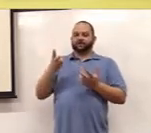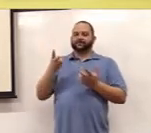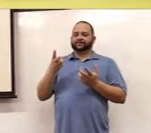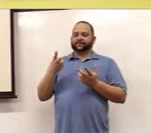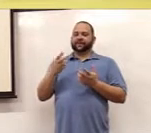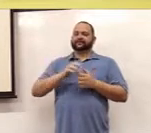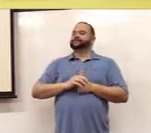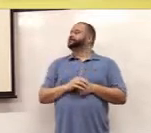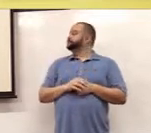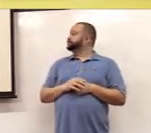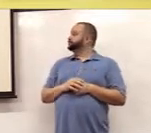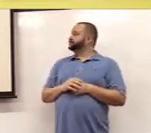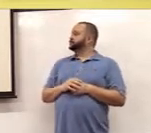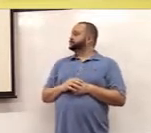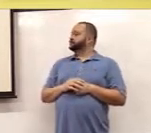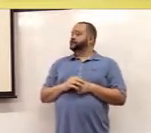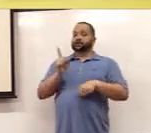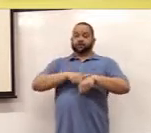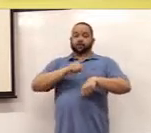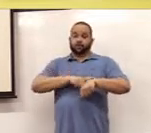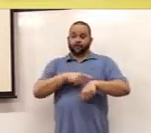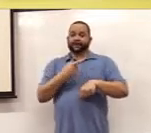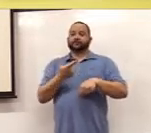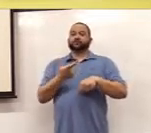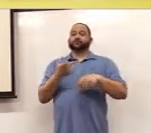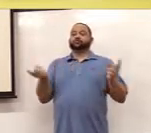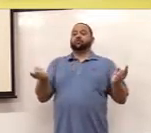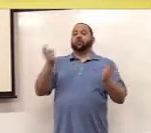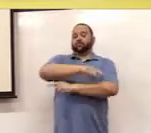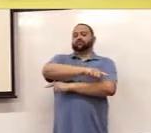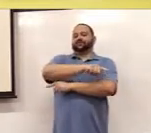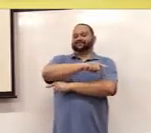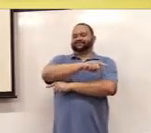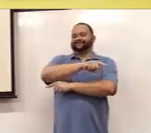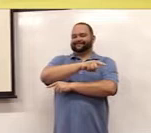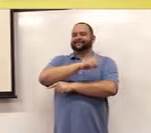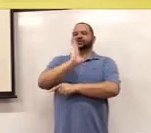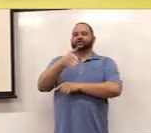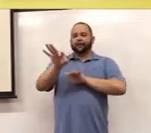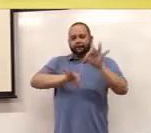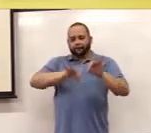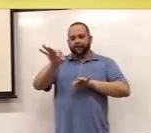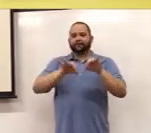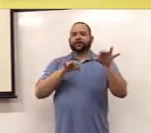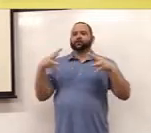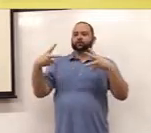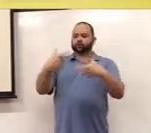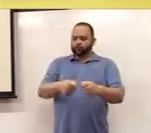onde está toda a sinfonia. Né? Então chegamos no momento do oposto. A gente já criou